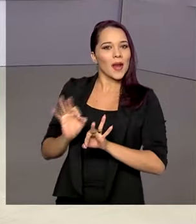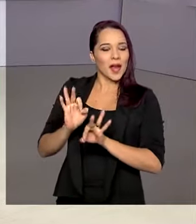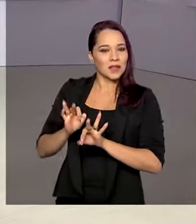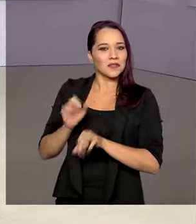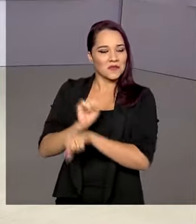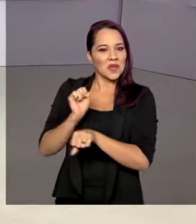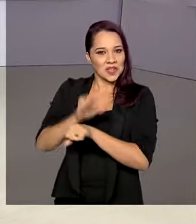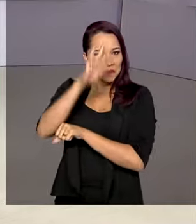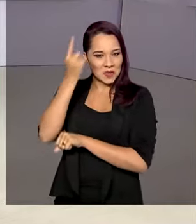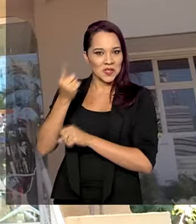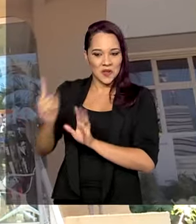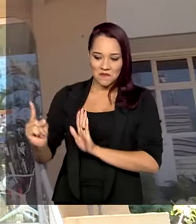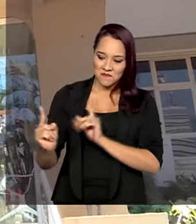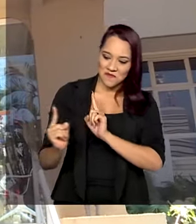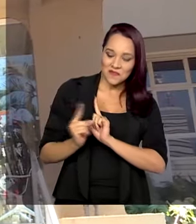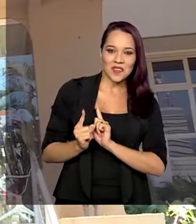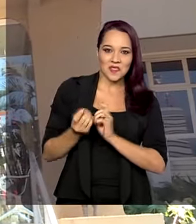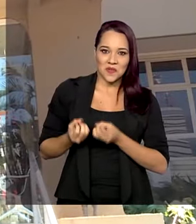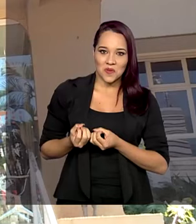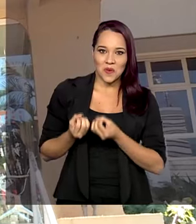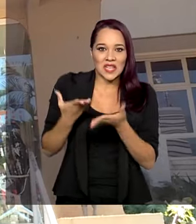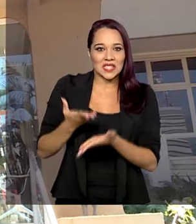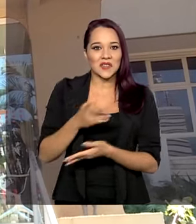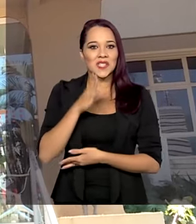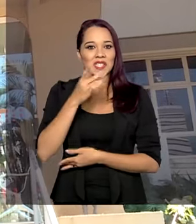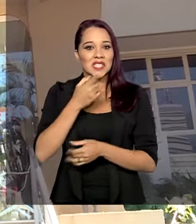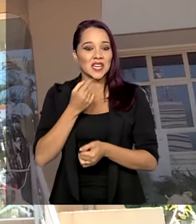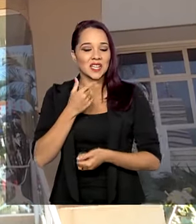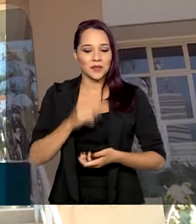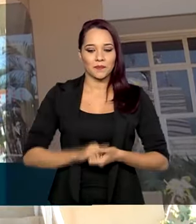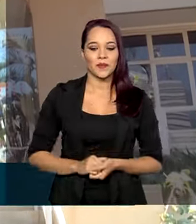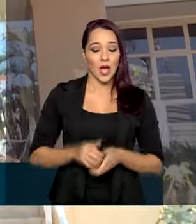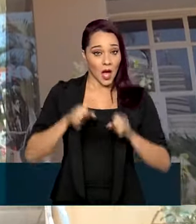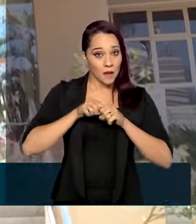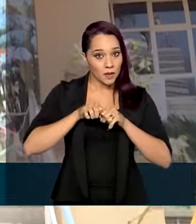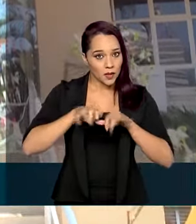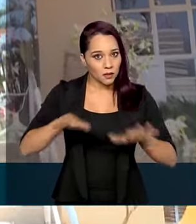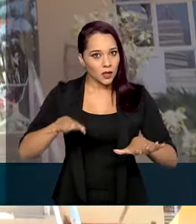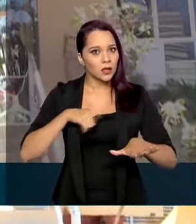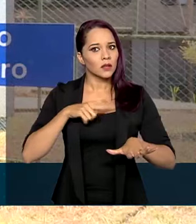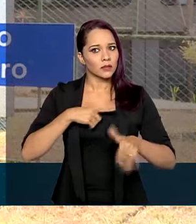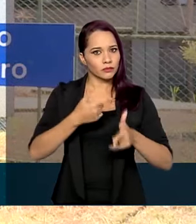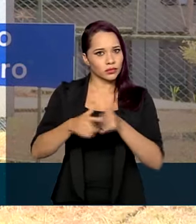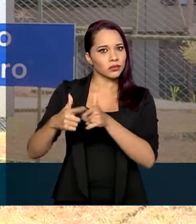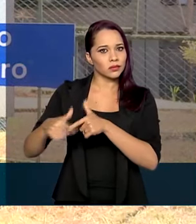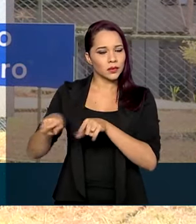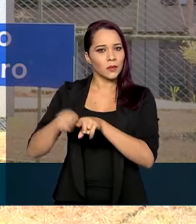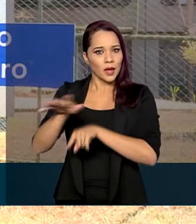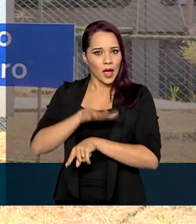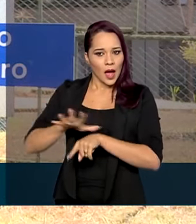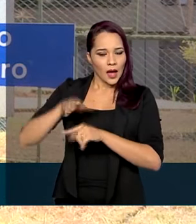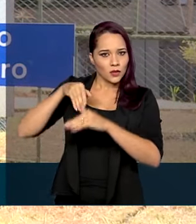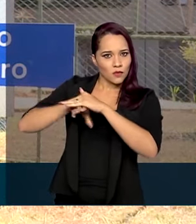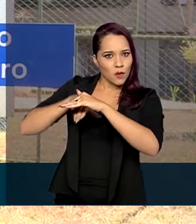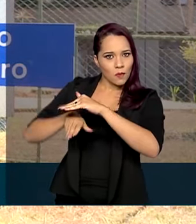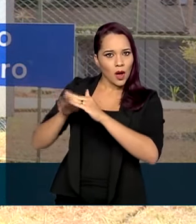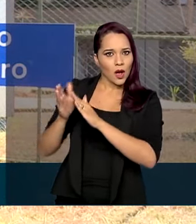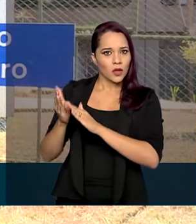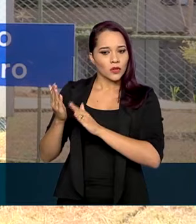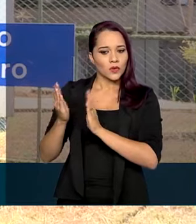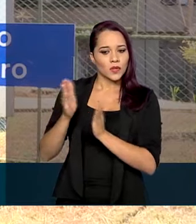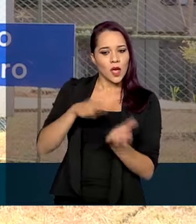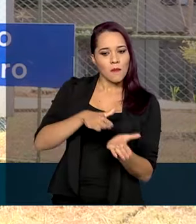doadores. A pandemia da Covid-19 trouxe impactos também para os estoques de sangue dos